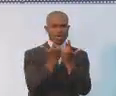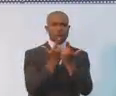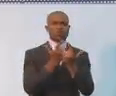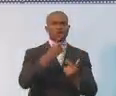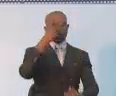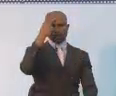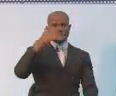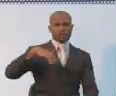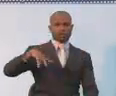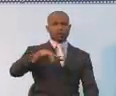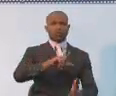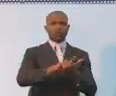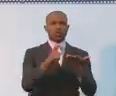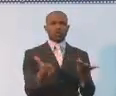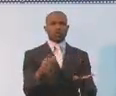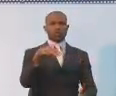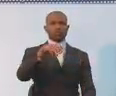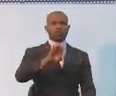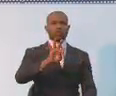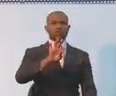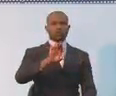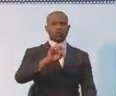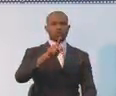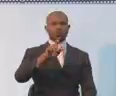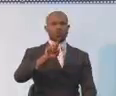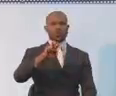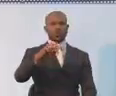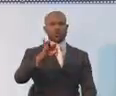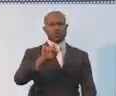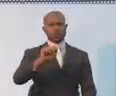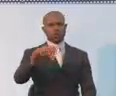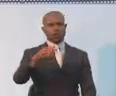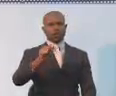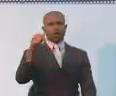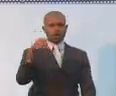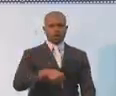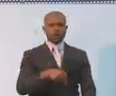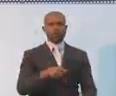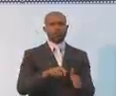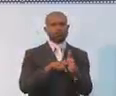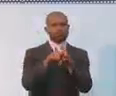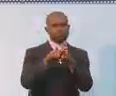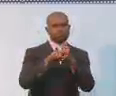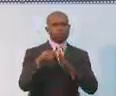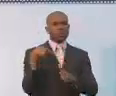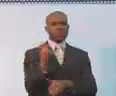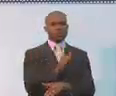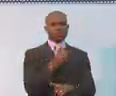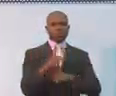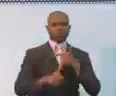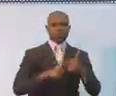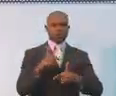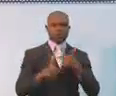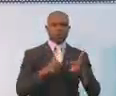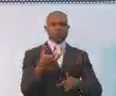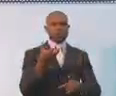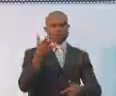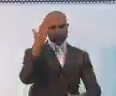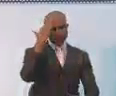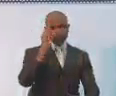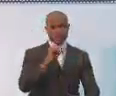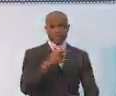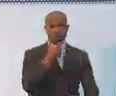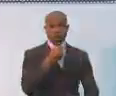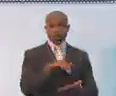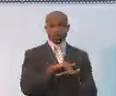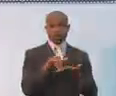da Folha Metropolitana, que estão aqui fazendo a cobertura dos nossos trabalhos. Gostaria de saber se o secretário ou